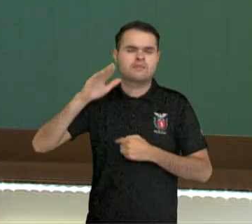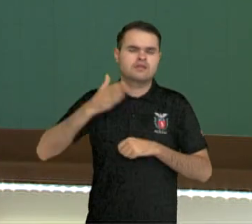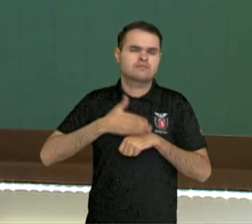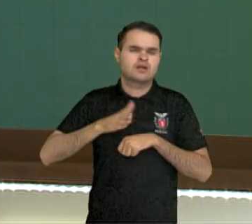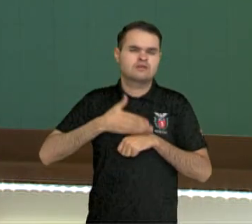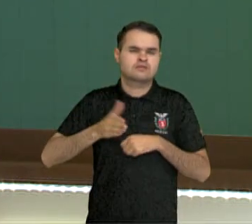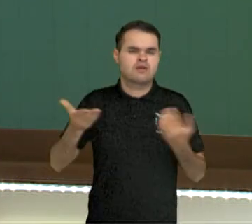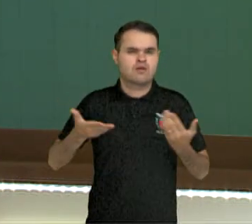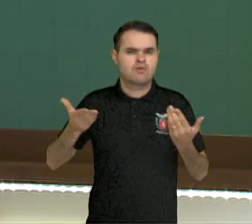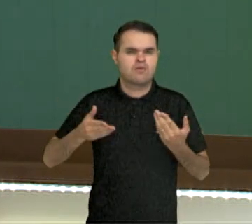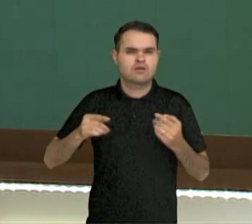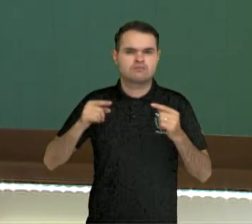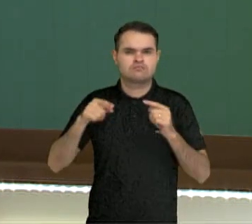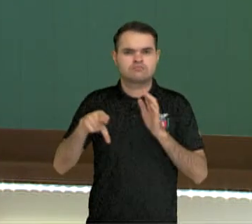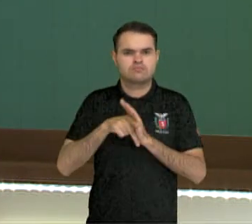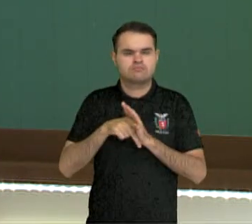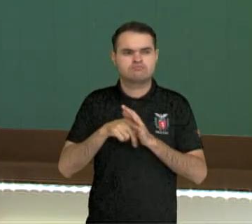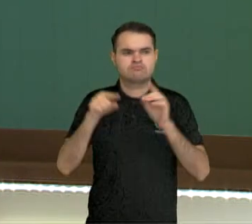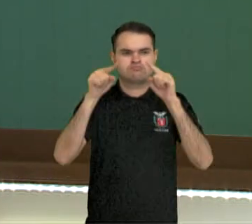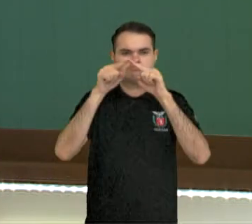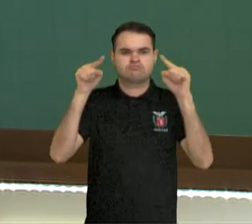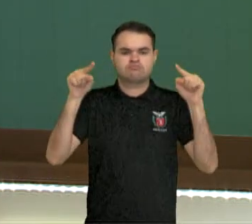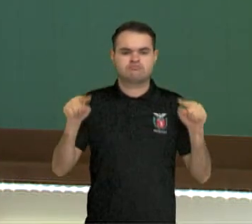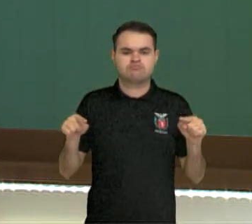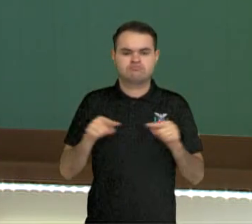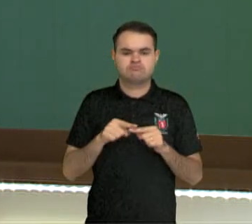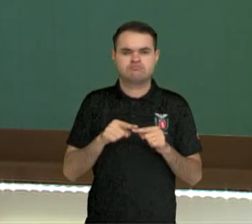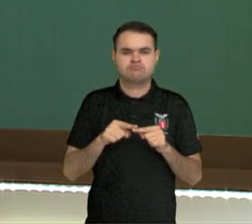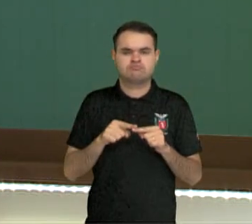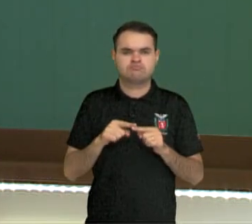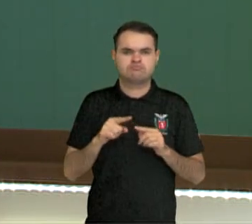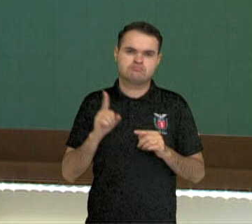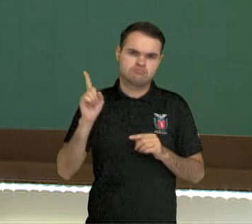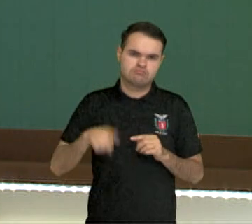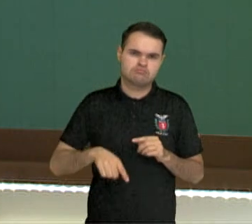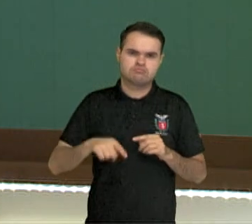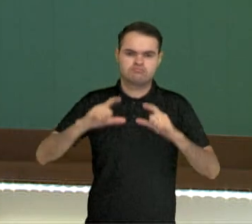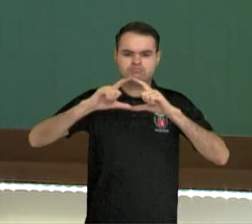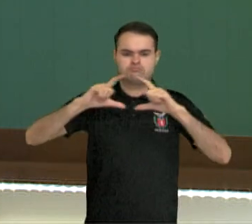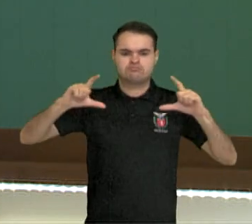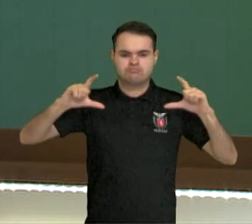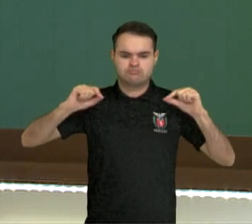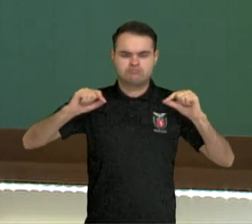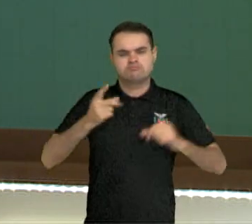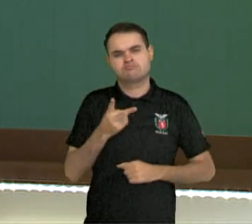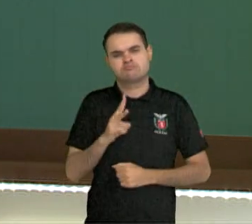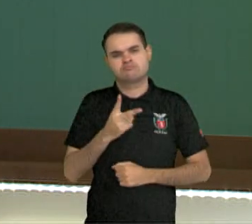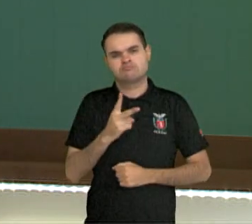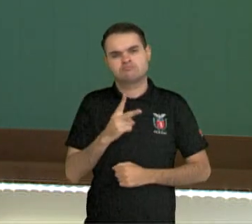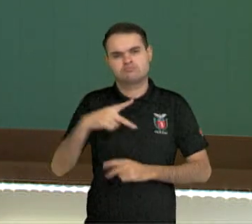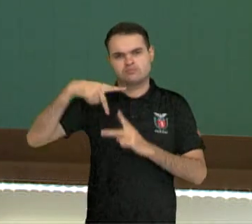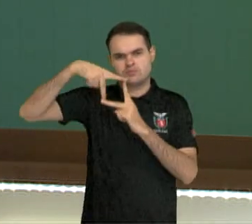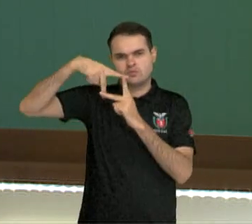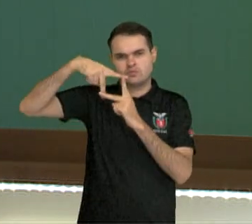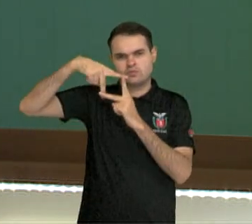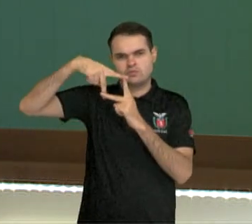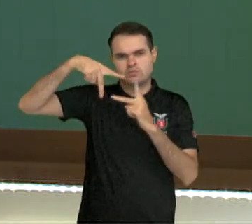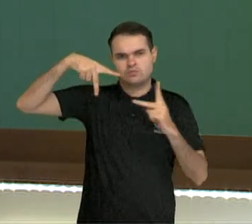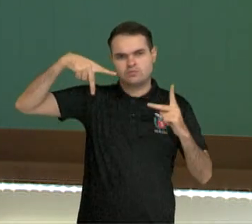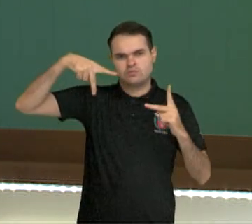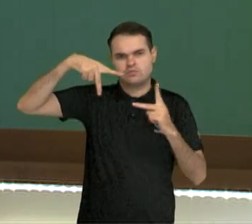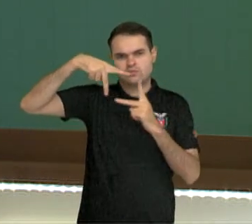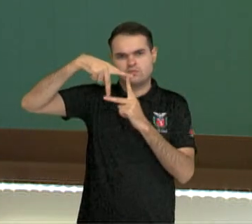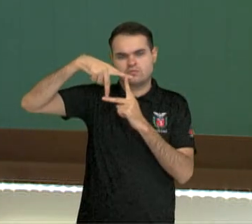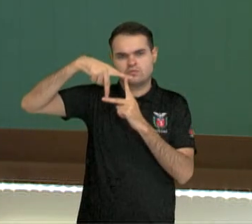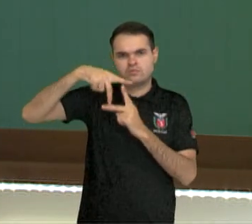trabalhar com área de quadriláteros. Basicamente, quadrados e retângulos, ok? Então, aqui eu tenho um quadradinho de lado A